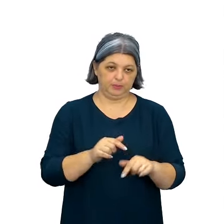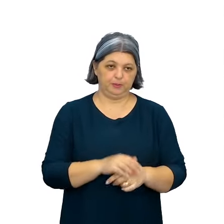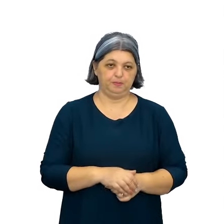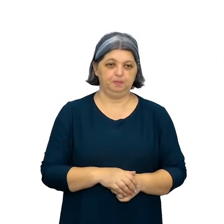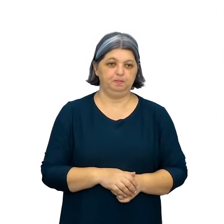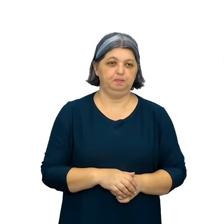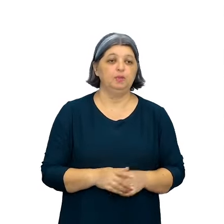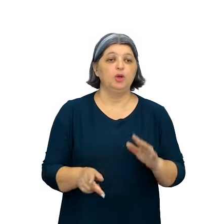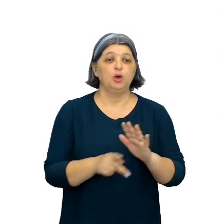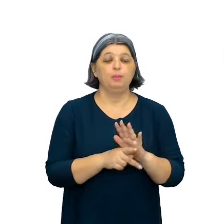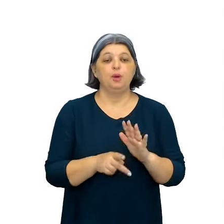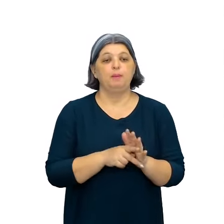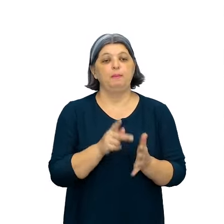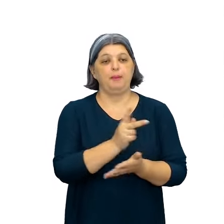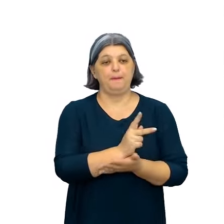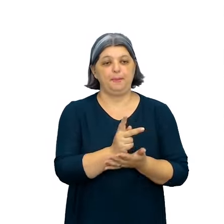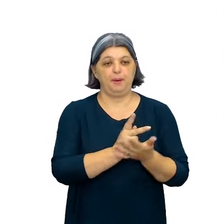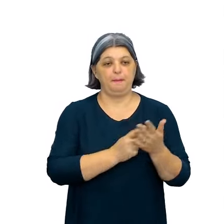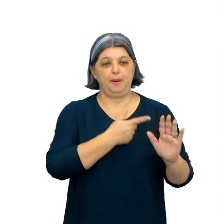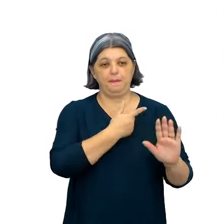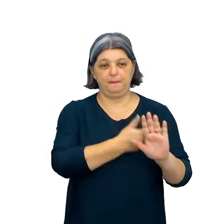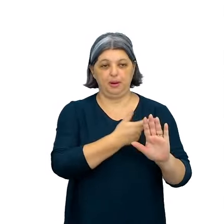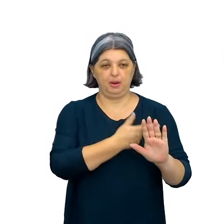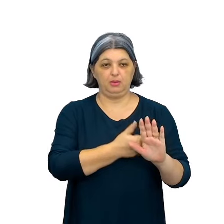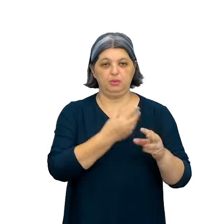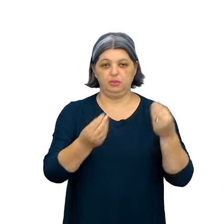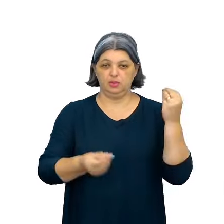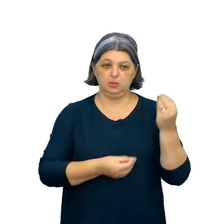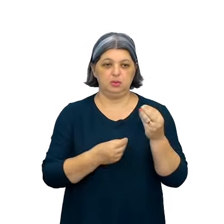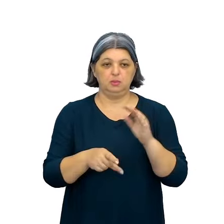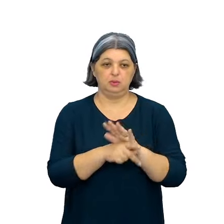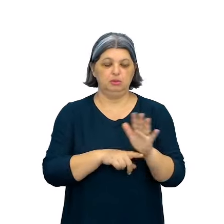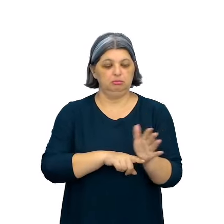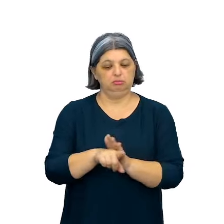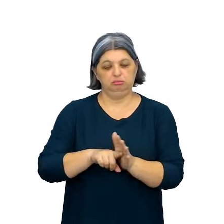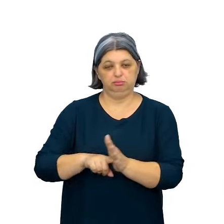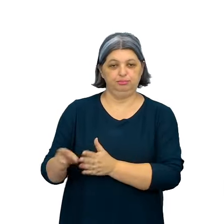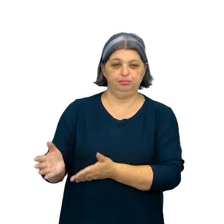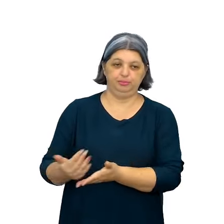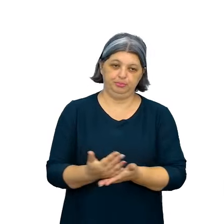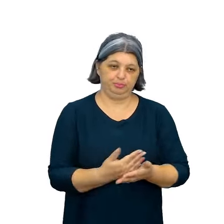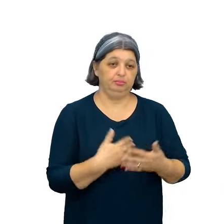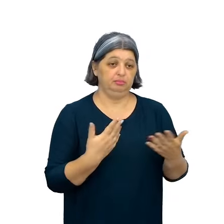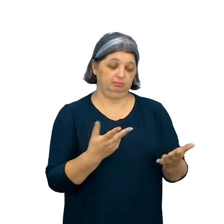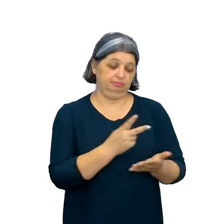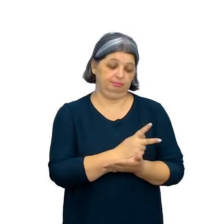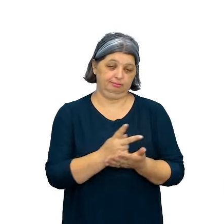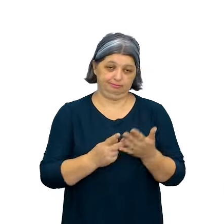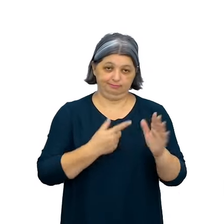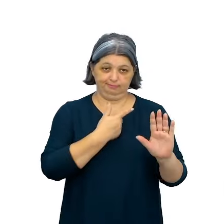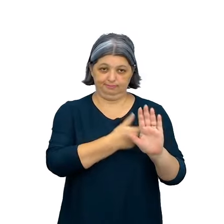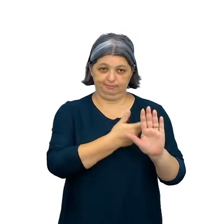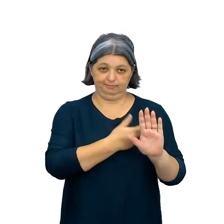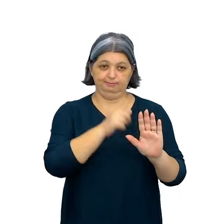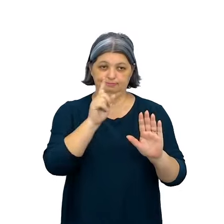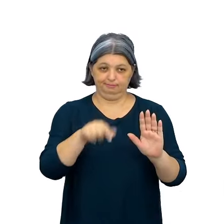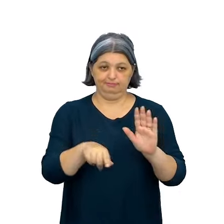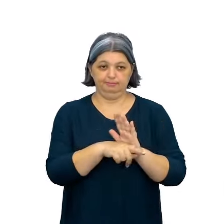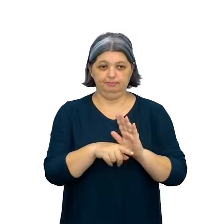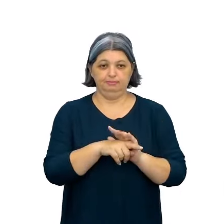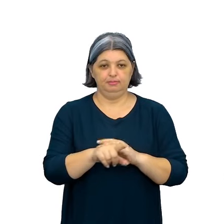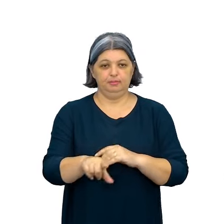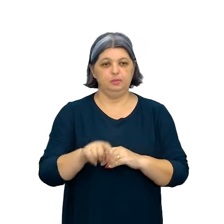falando do poema paródia e do encaminhamento para a coleta de evidências. Ora, o poema paródia que nós estamos trabalhando aqui é o poema tirado